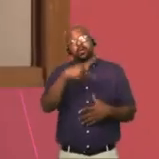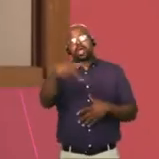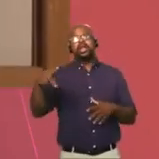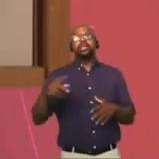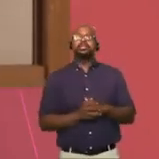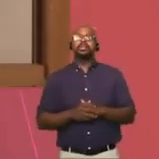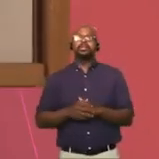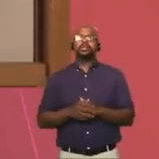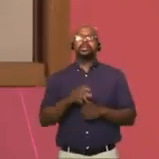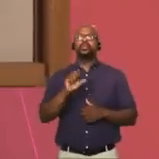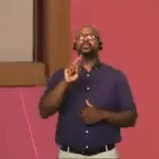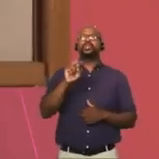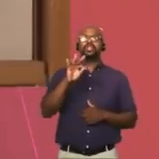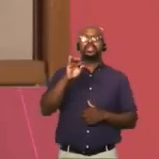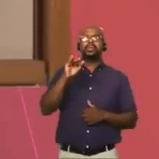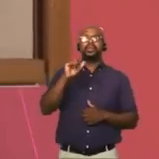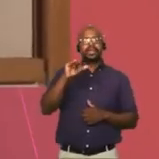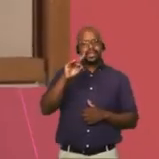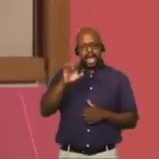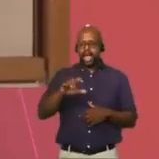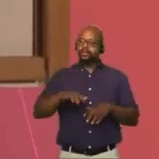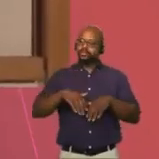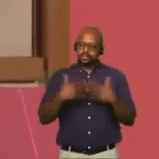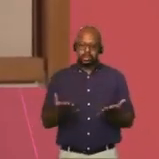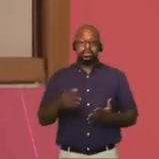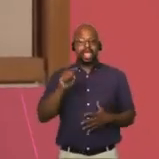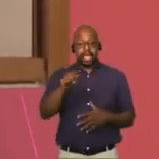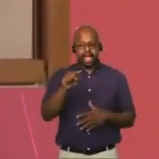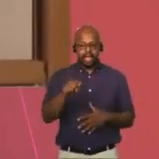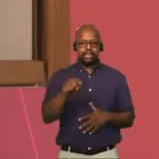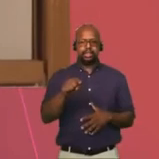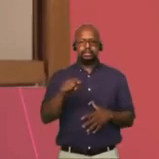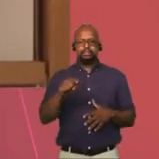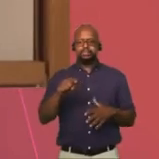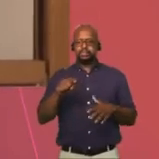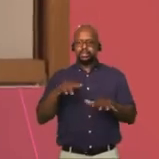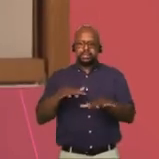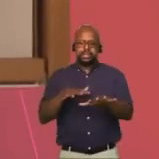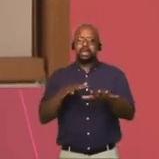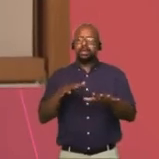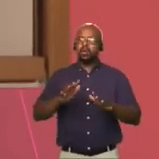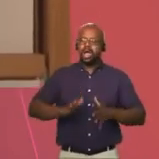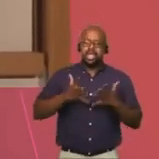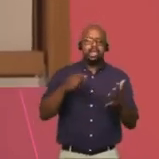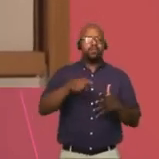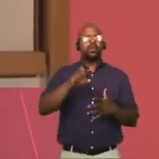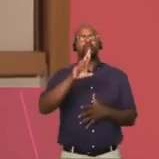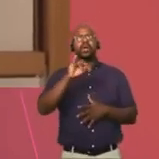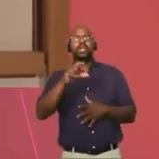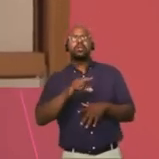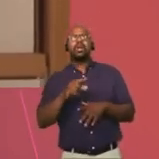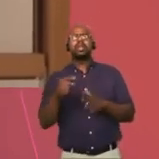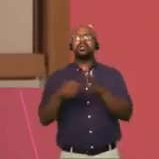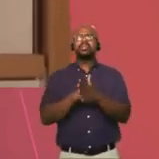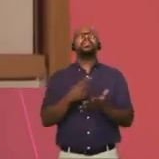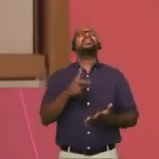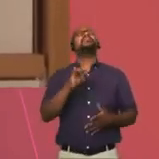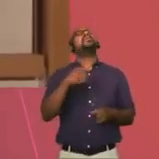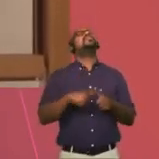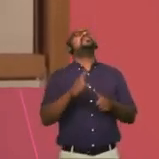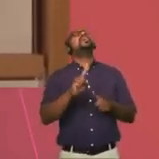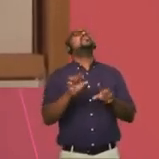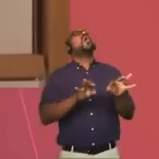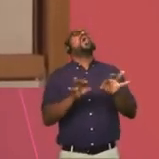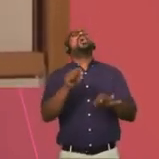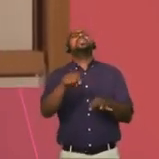eles né sentabilidade certo e tal e ela então é um trânsito caótico no centro da cidade do Rio de Janeiro e ela perguntando por que não